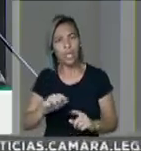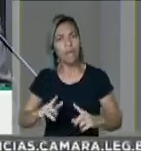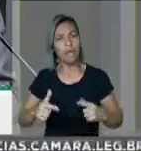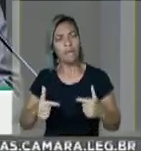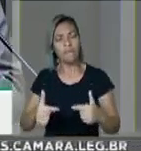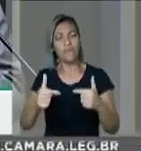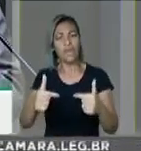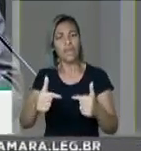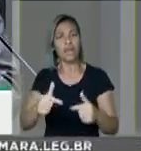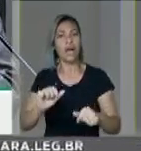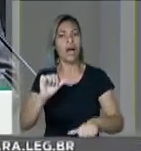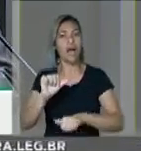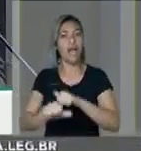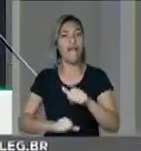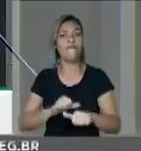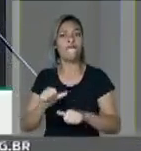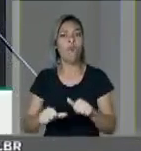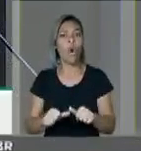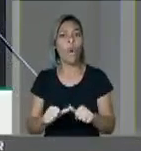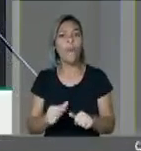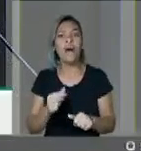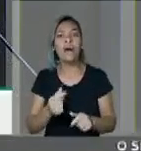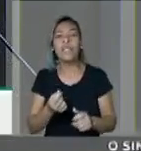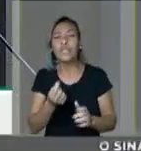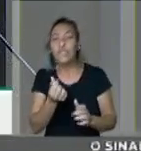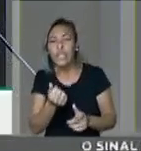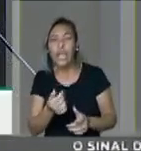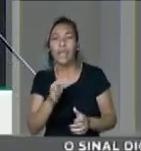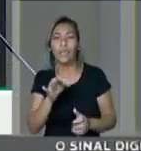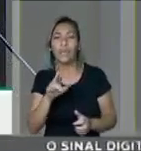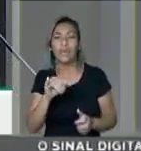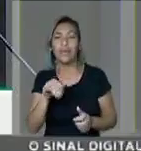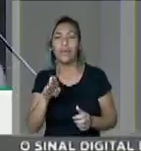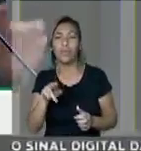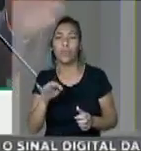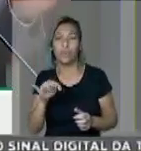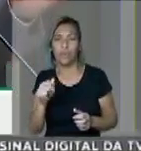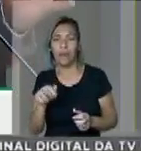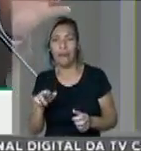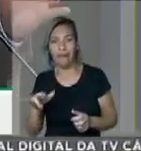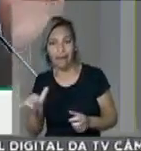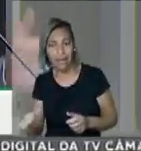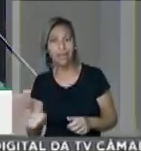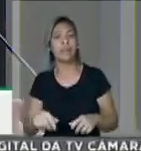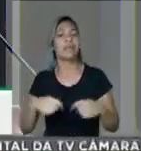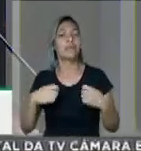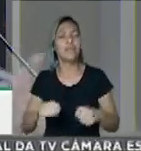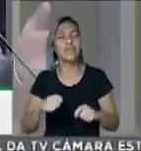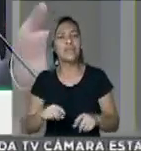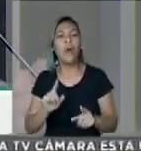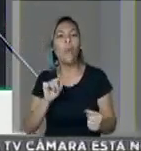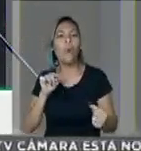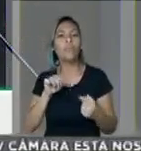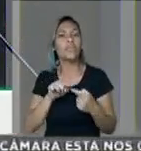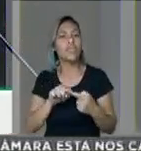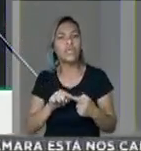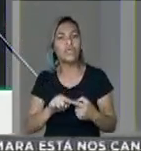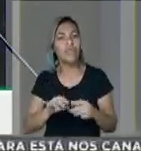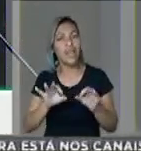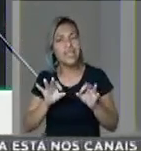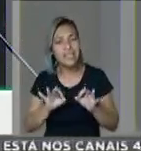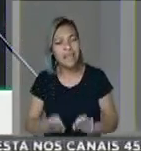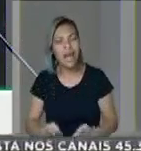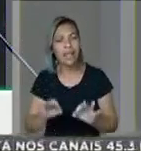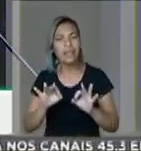enfrentar a reforma tributária e outras reformas estruturantes cujo objetivo é